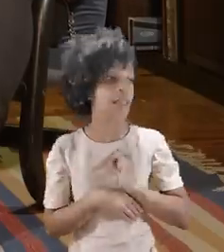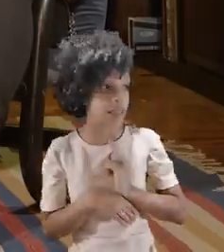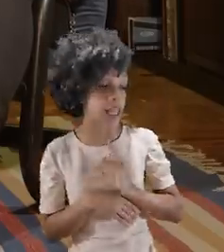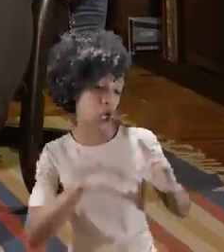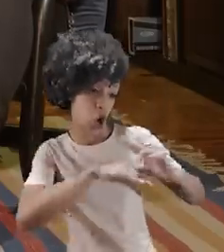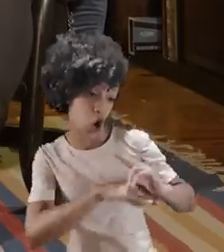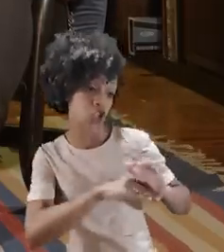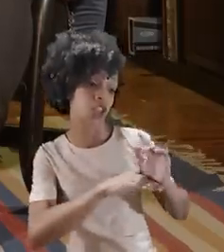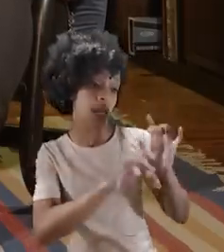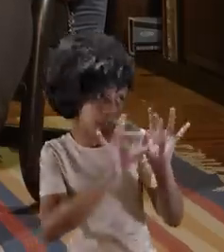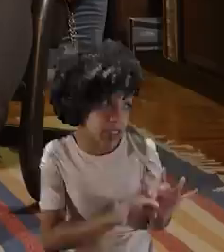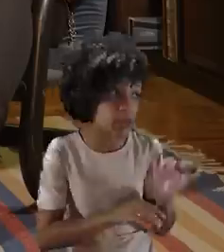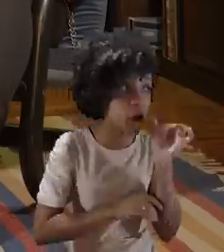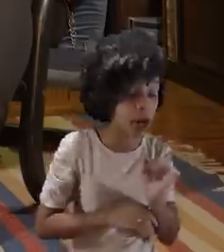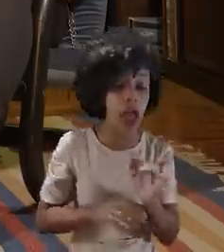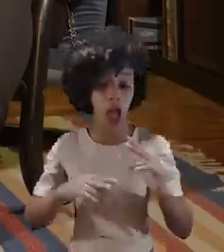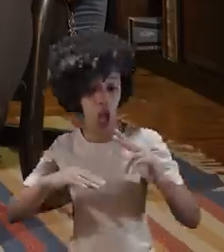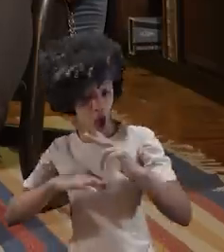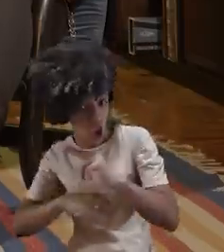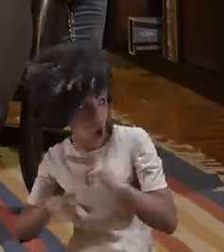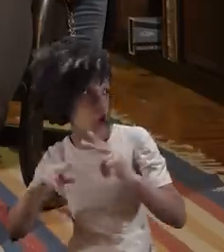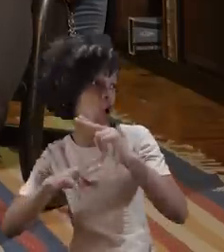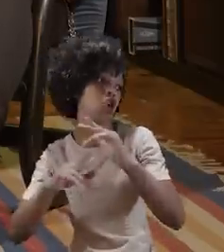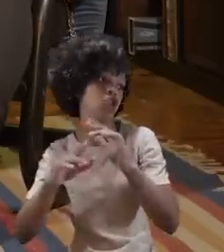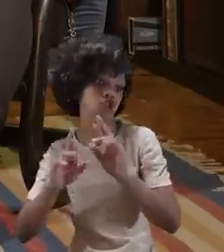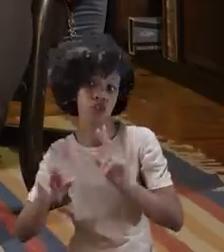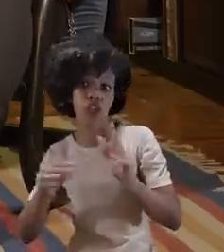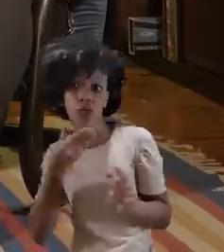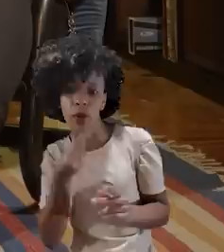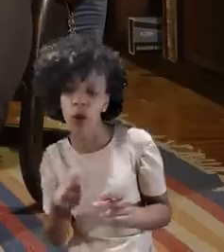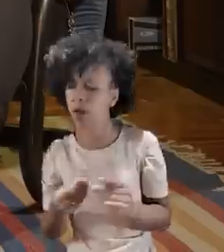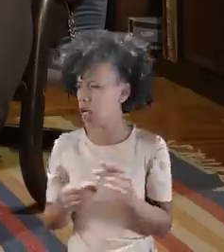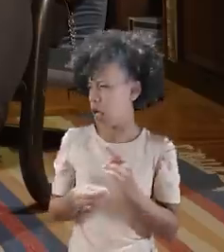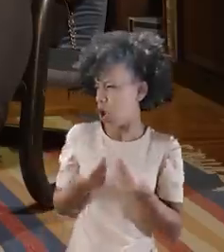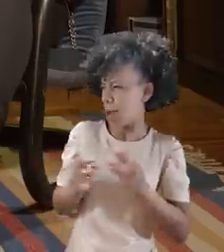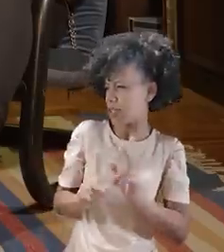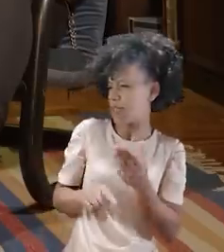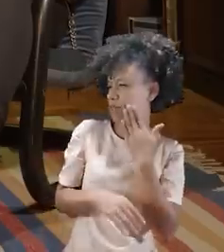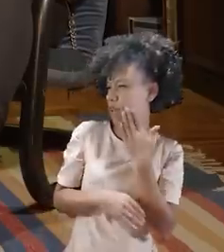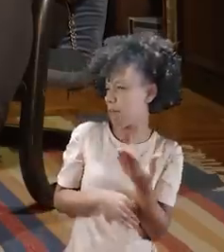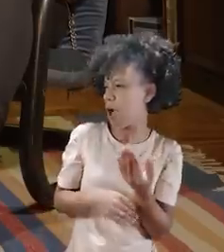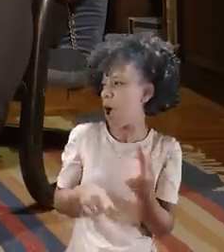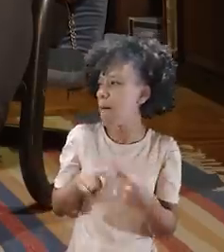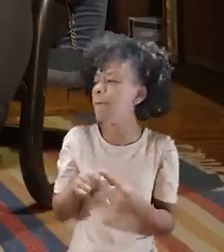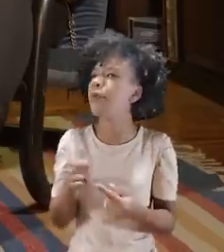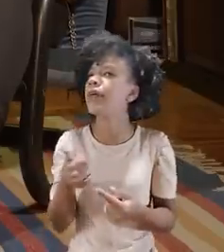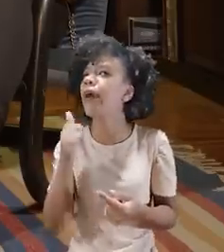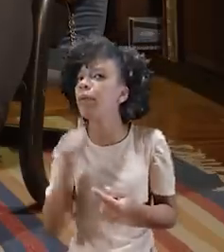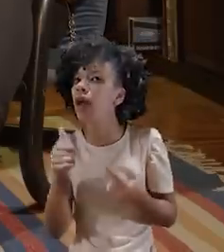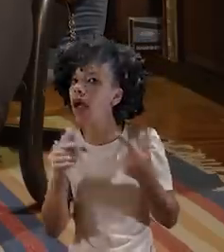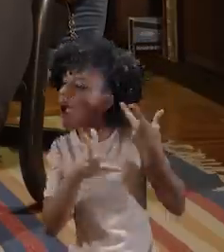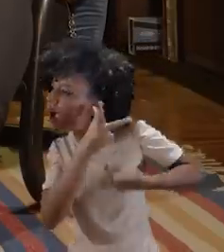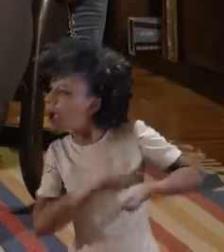almoçar tem cortes para mulher tem corte pro me sem sim e é isso assim você sabe tipo porque que moleque é